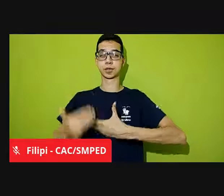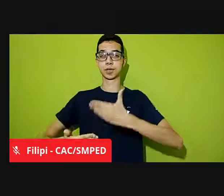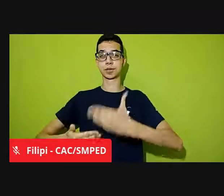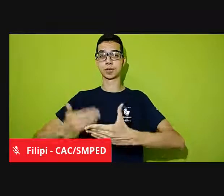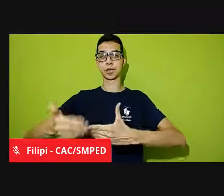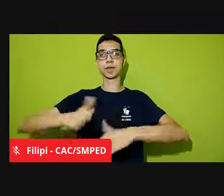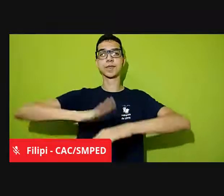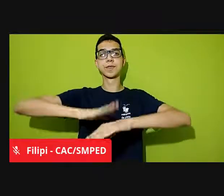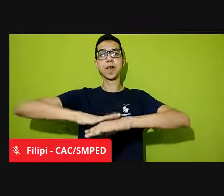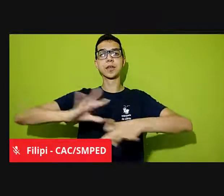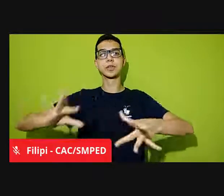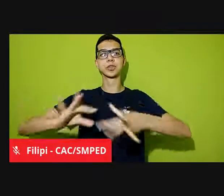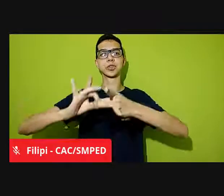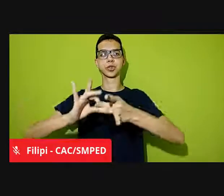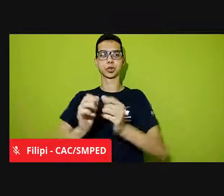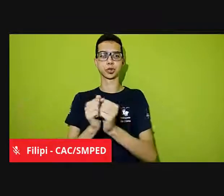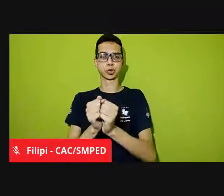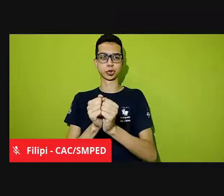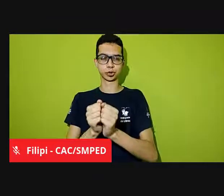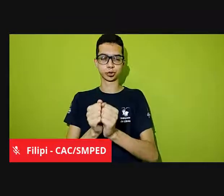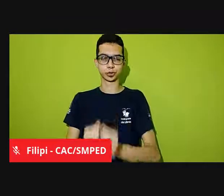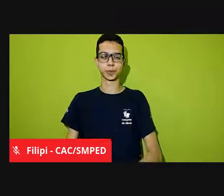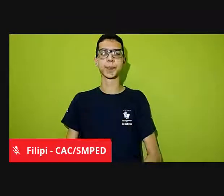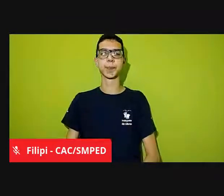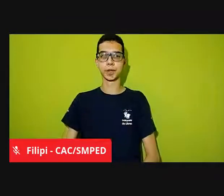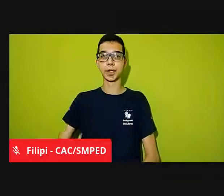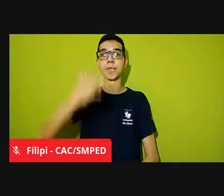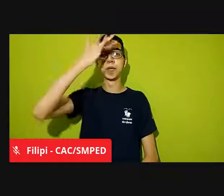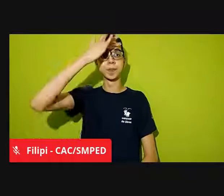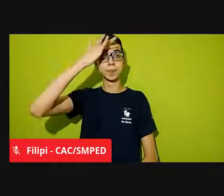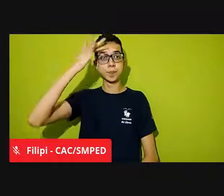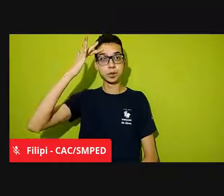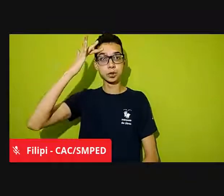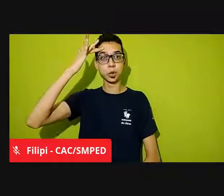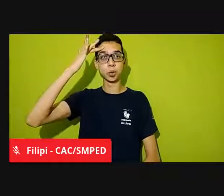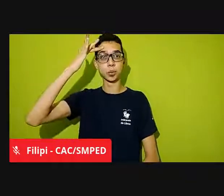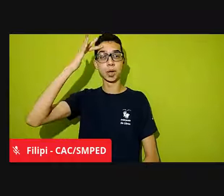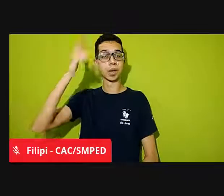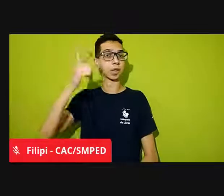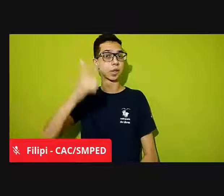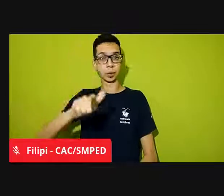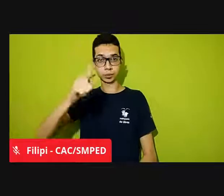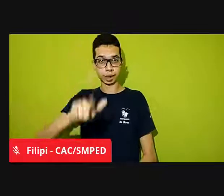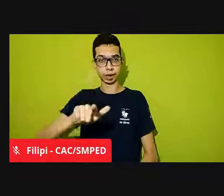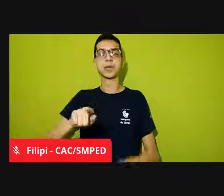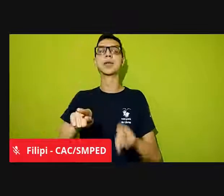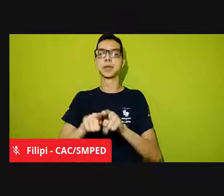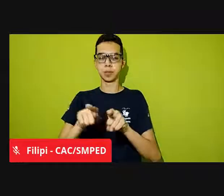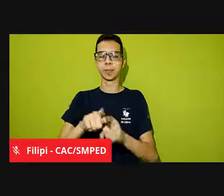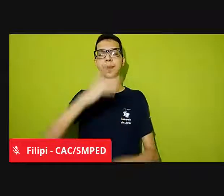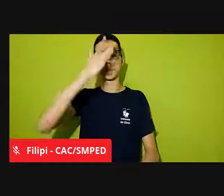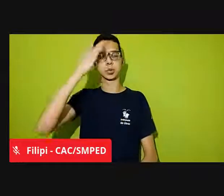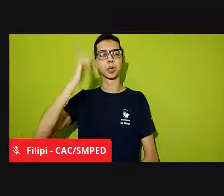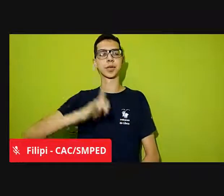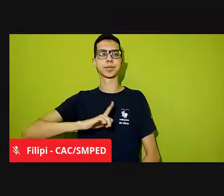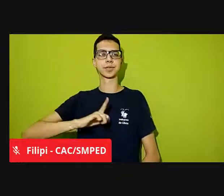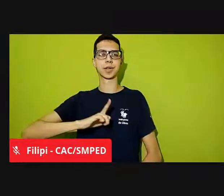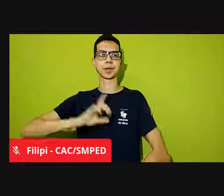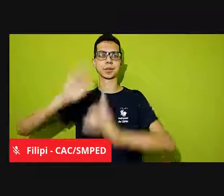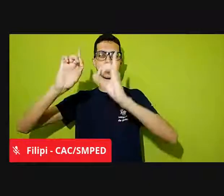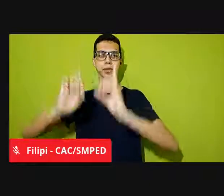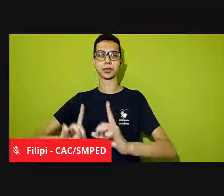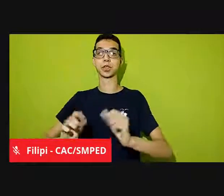junto, né? Do fazer com pessoas sem e com deficiência. Então, ó, junta a pessoa com e sem